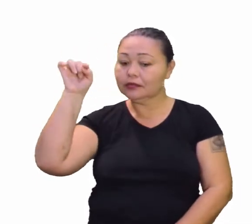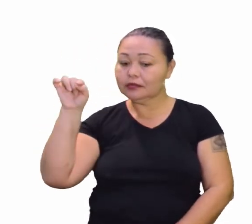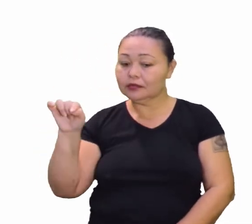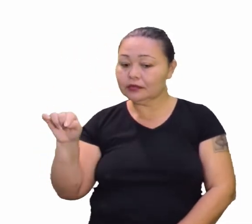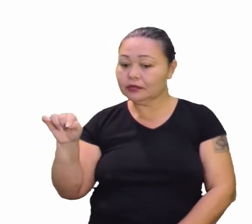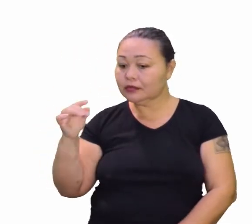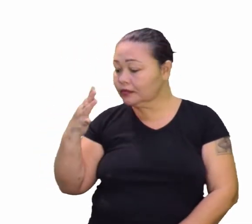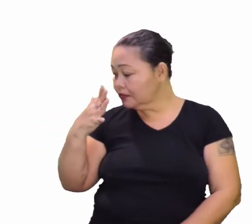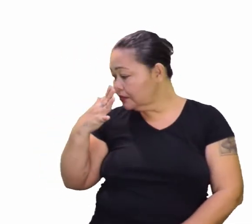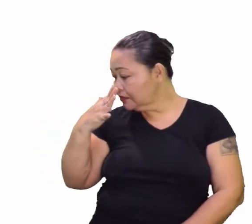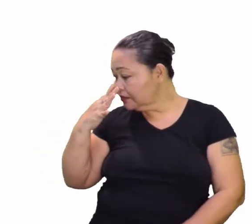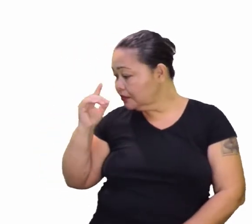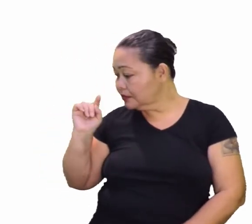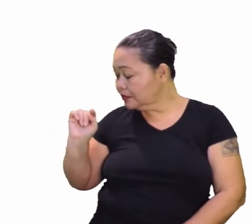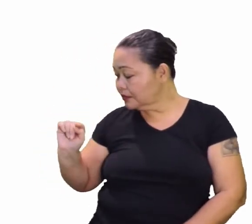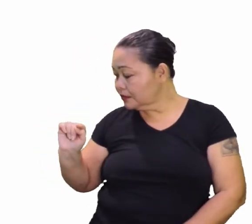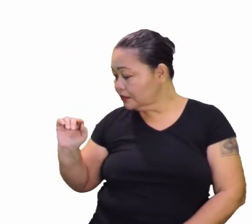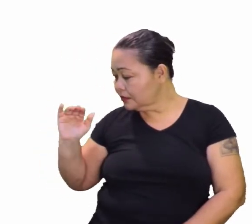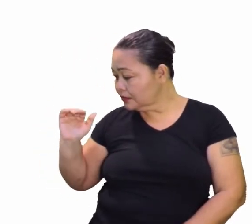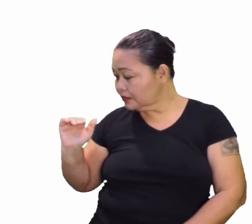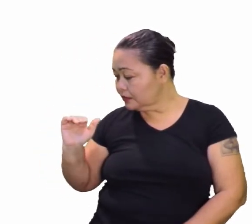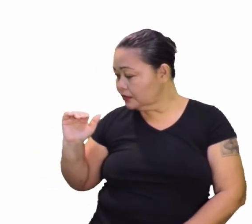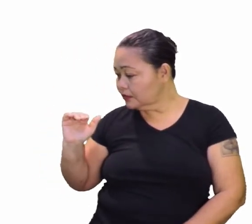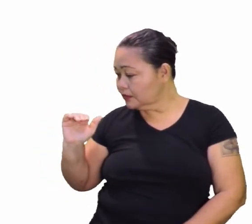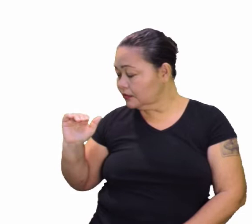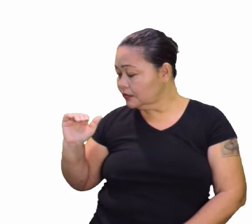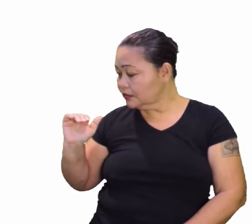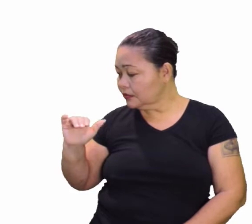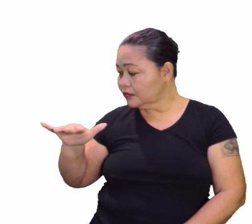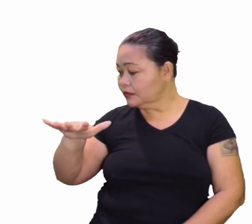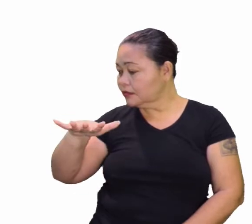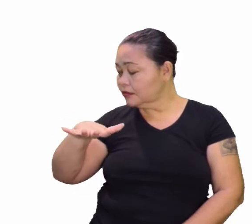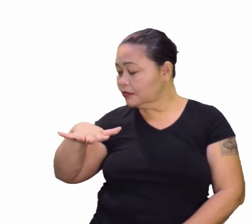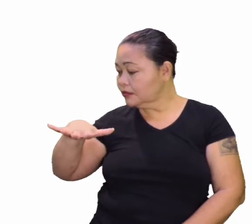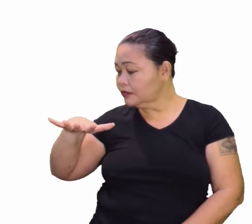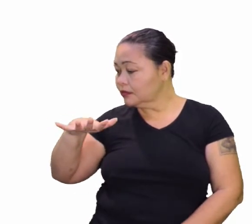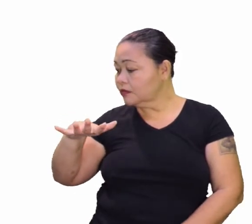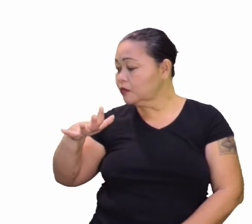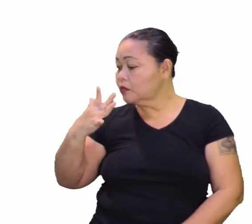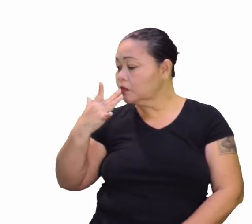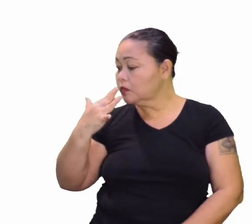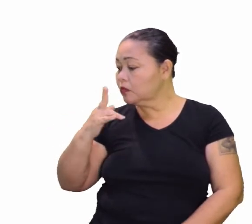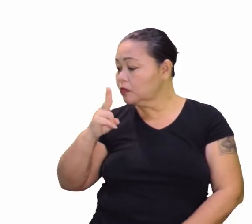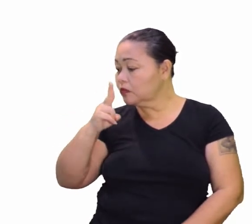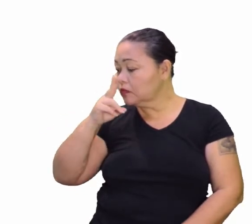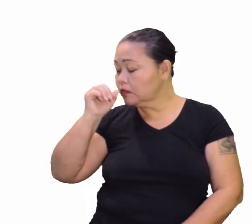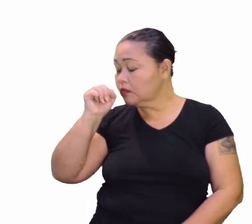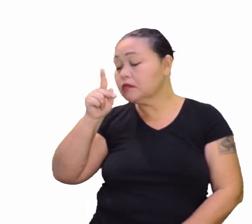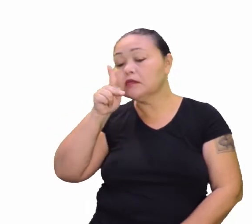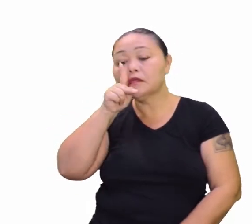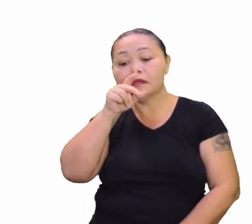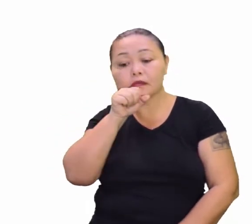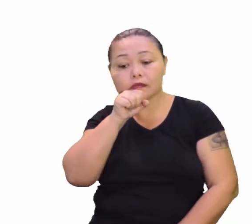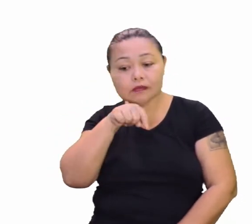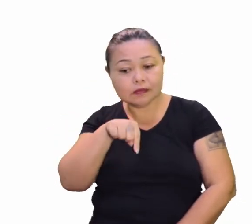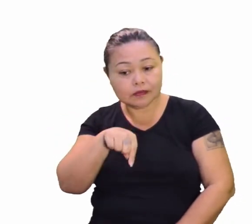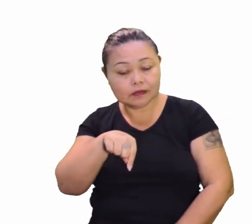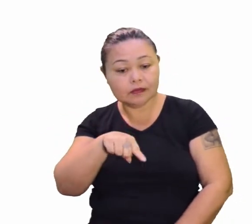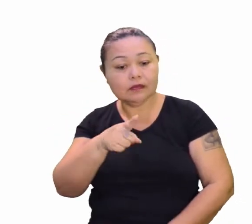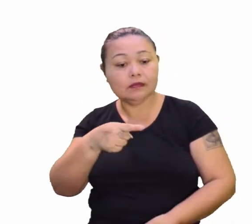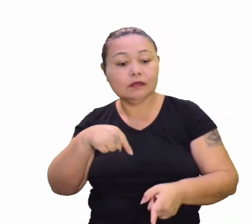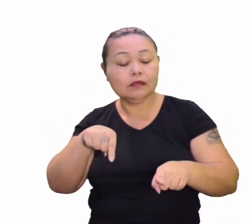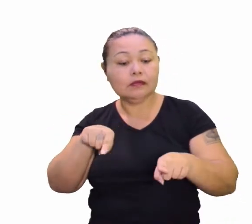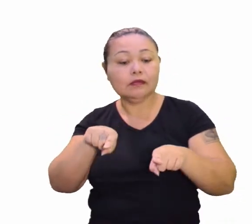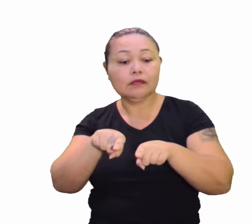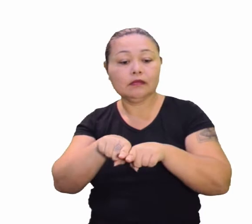vai observar onde, professor Jorge? Nas áreas de cores mais fortes. Como Porto Velho. Exatamente.